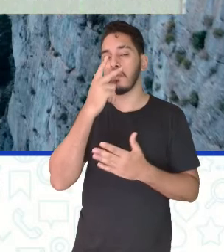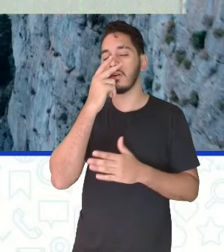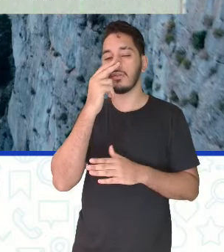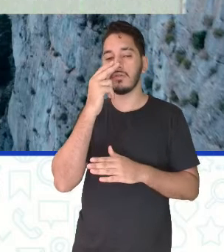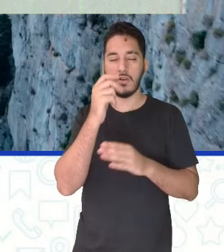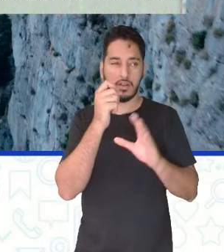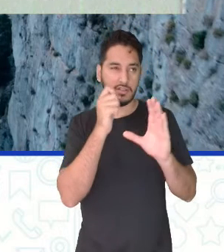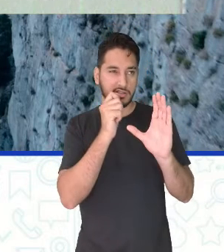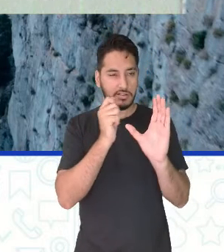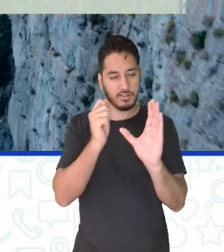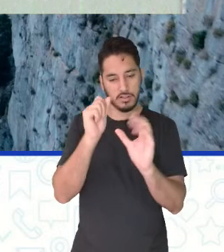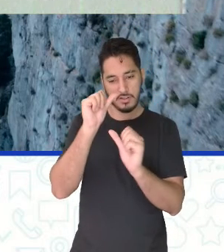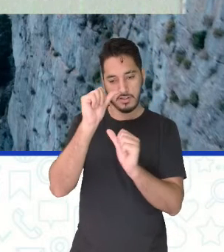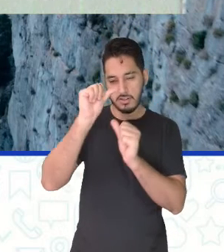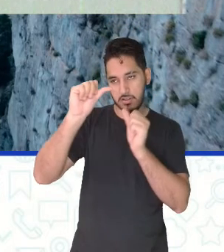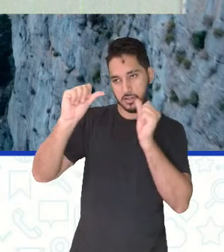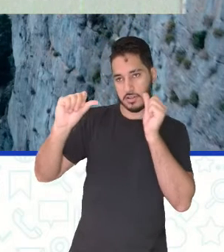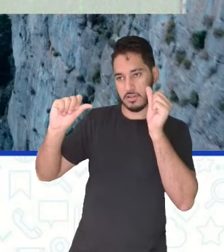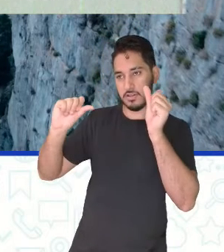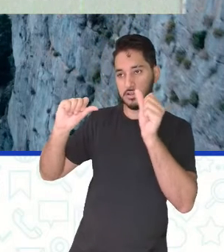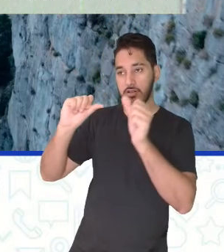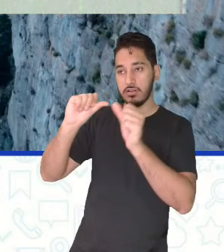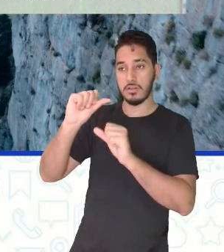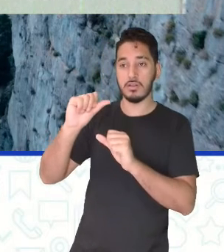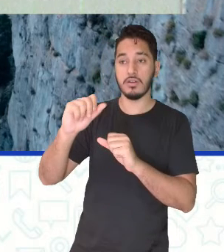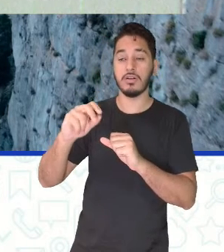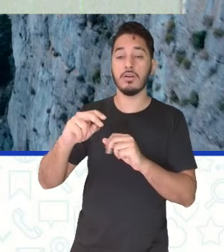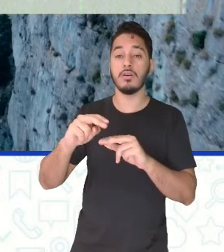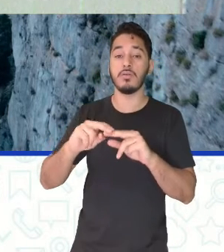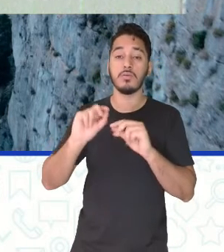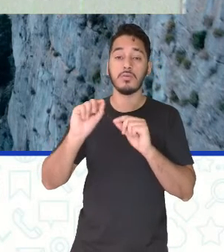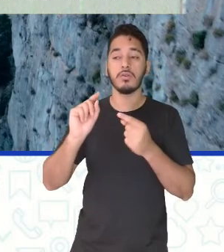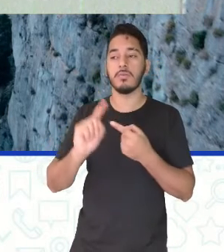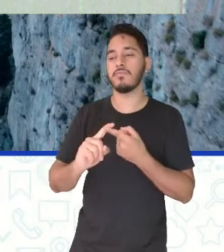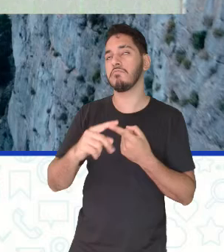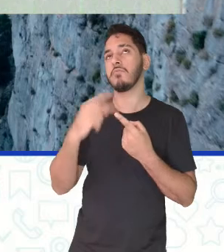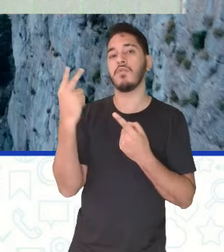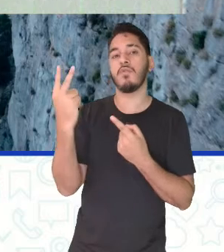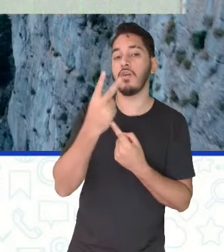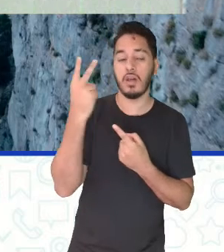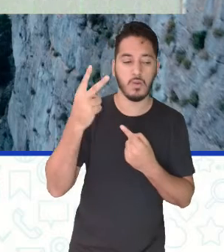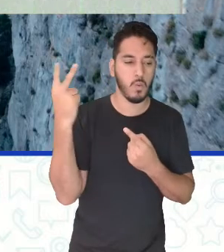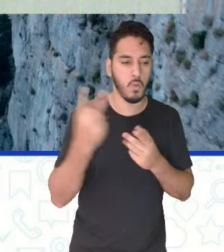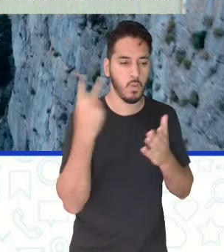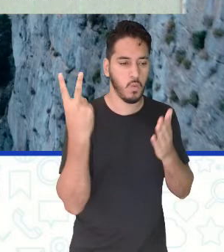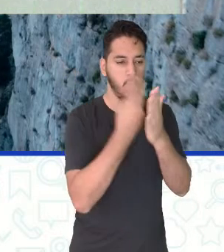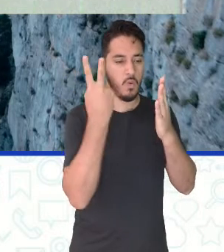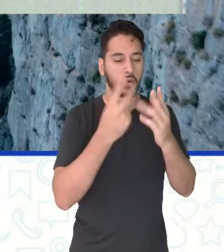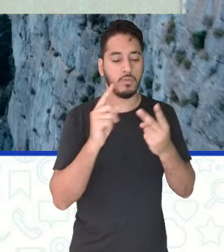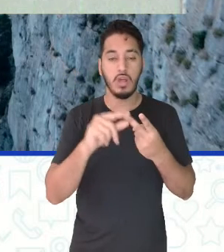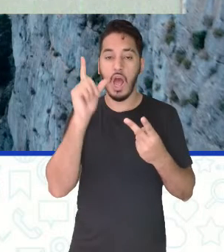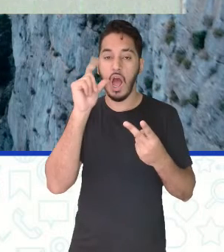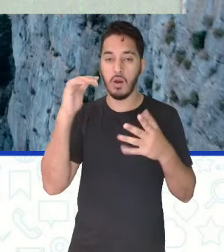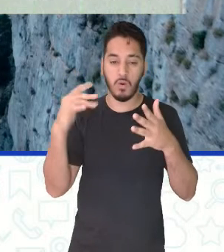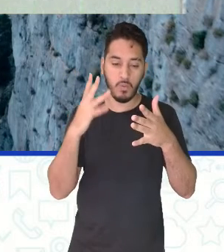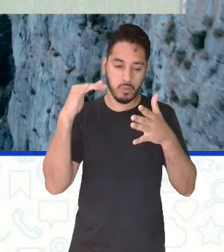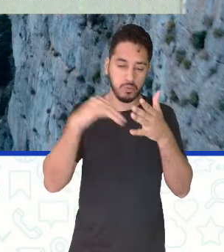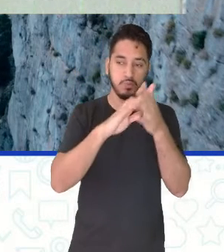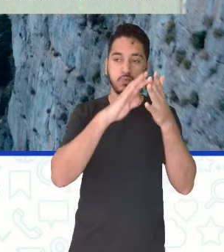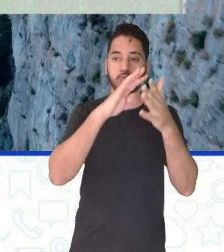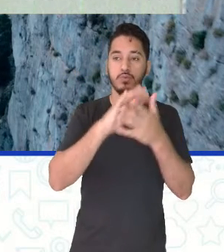esculpir as formas do relevo, através do que? Ó? Ações dos ventos, das águas. Aí